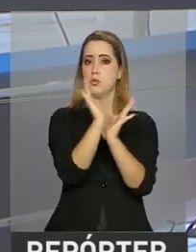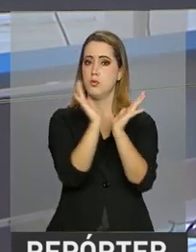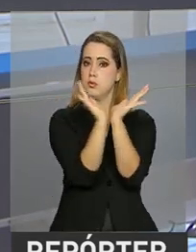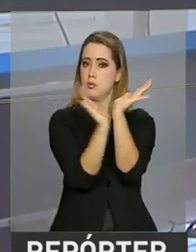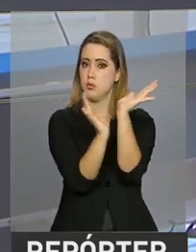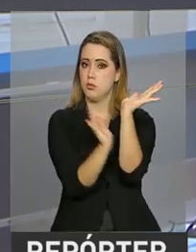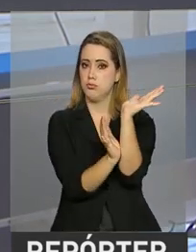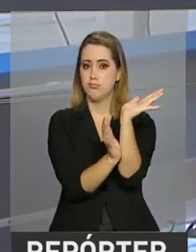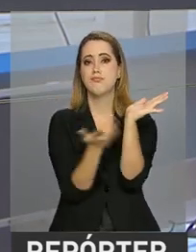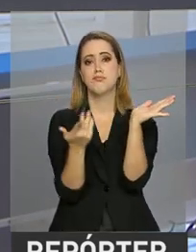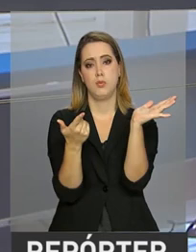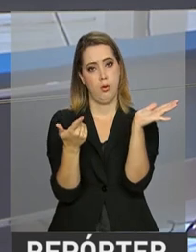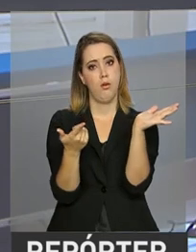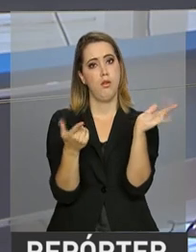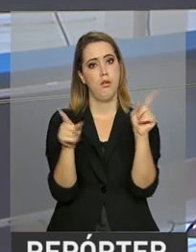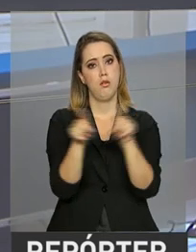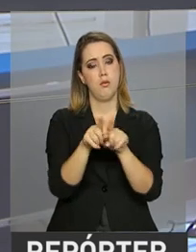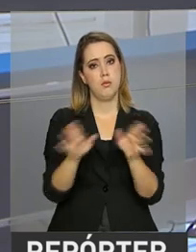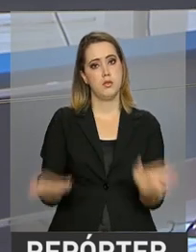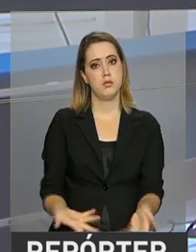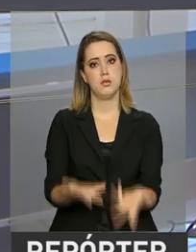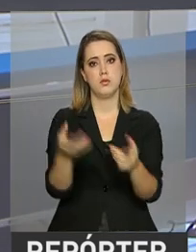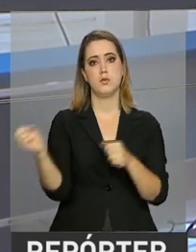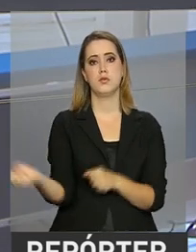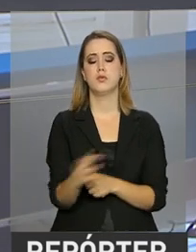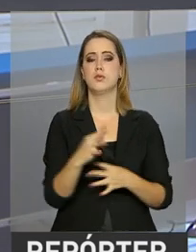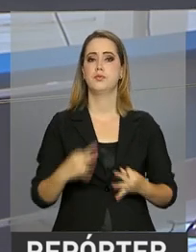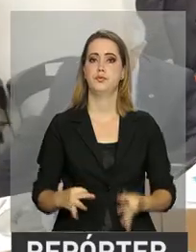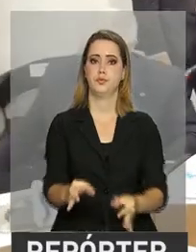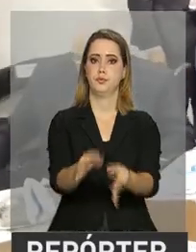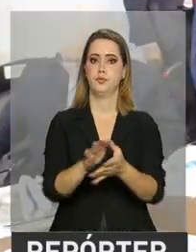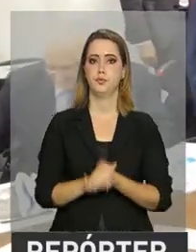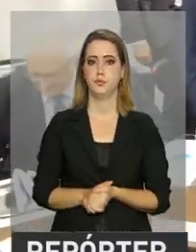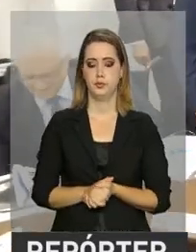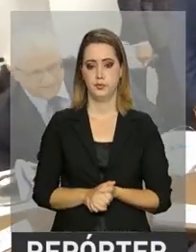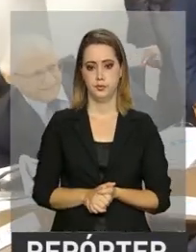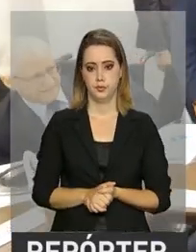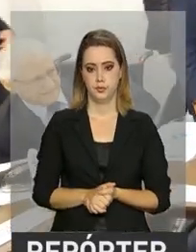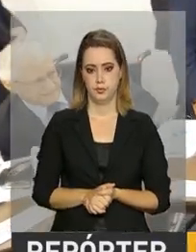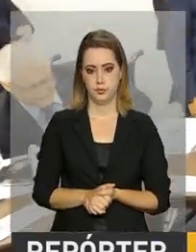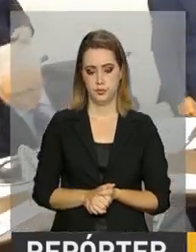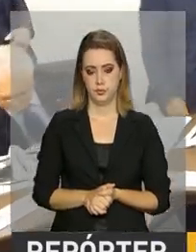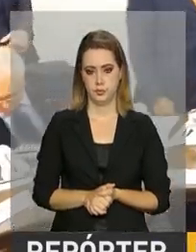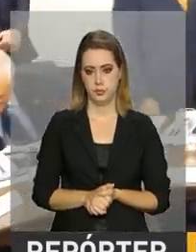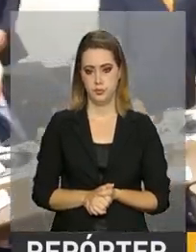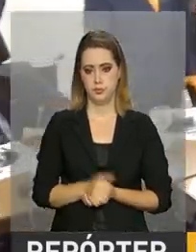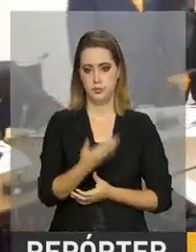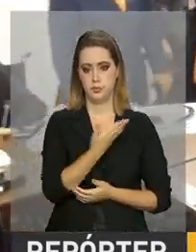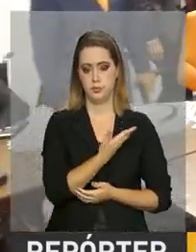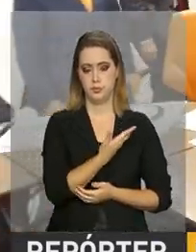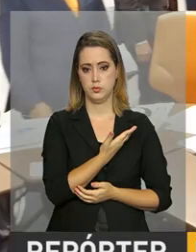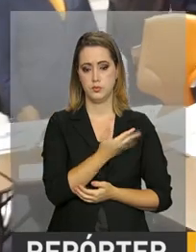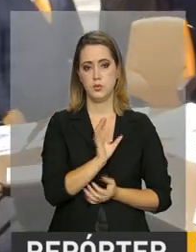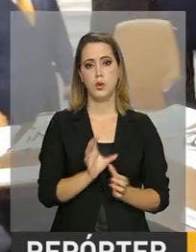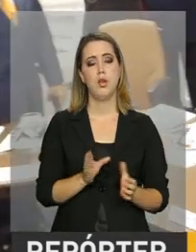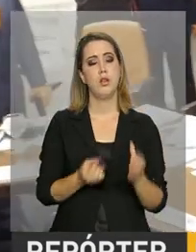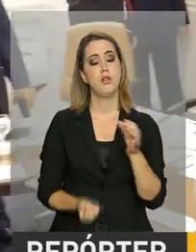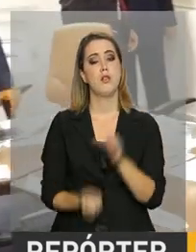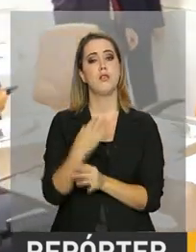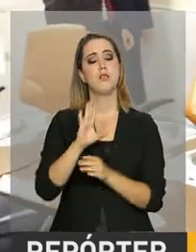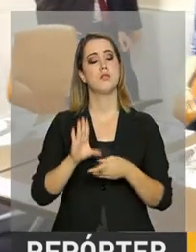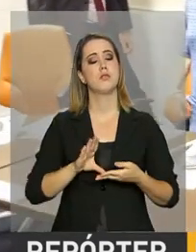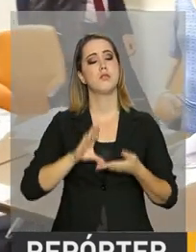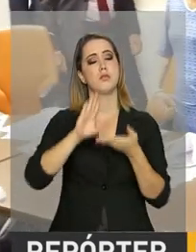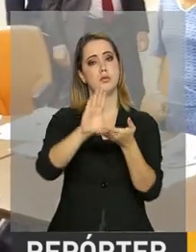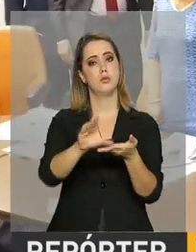para incentivar a inovação e a geração de empregos. A instalação do Conselho Consultivo contou com a